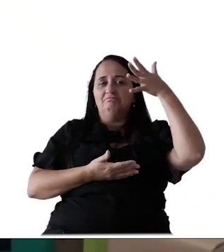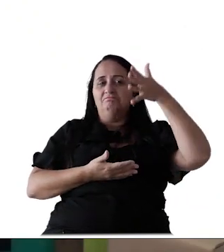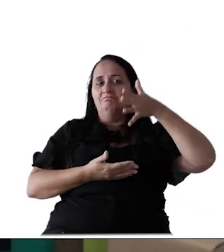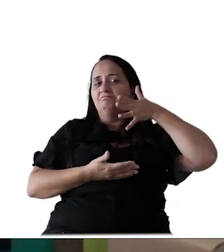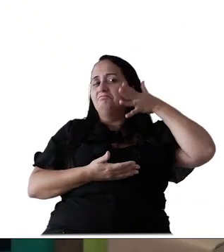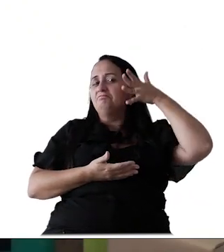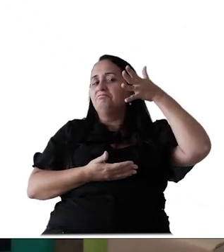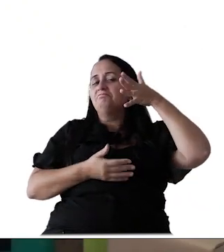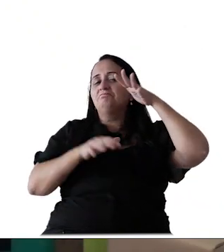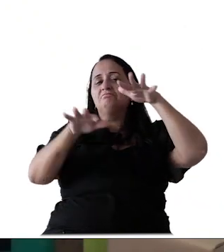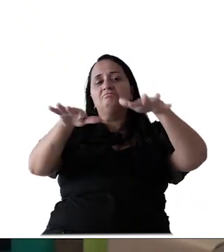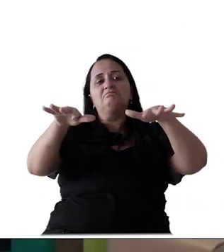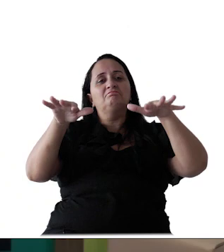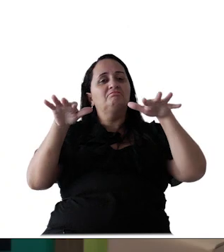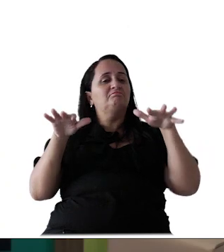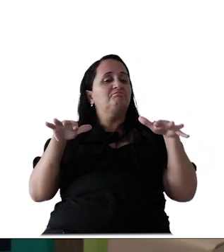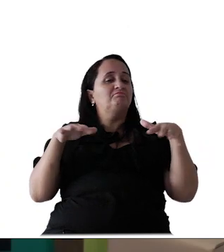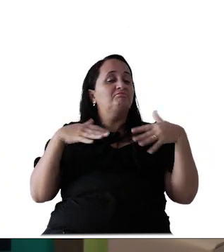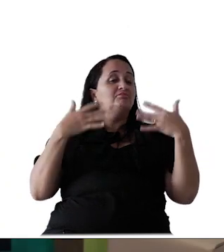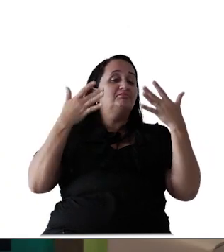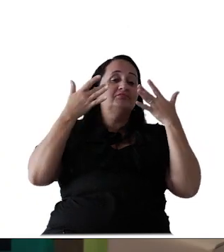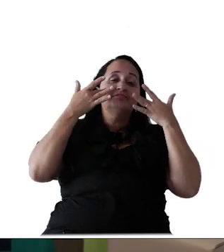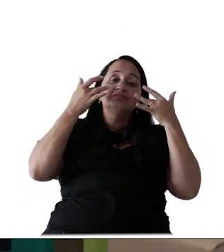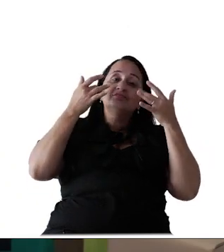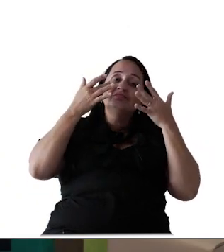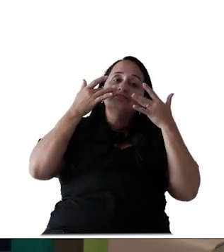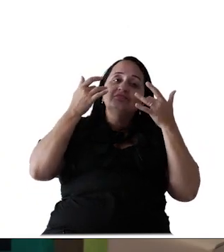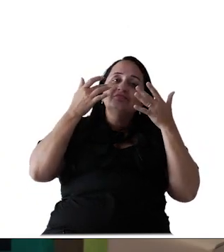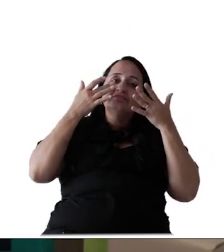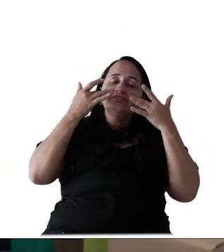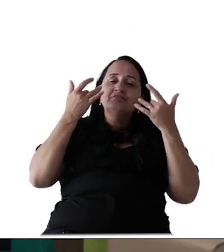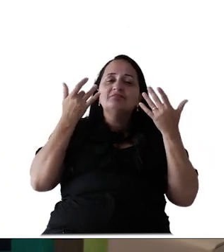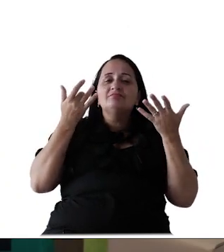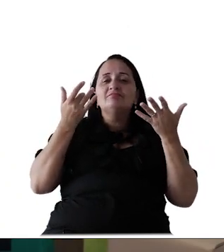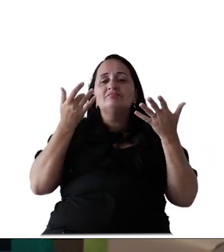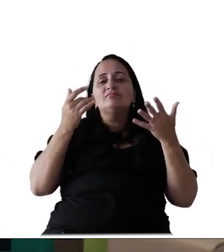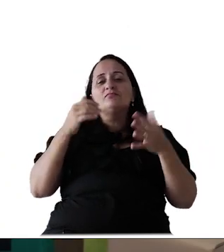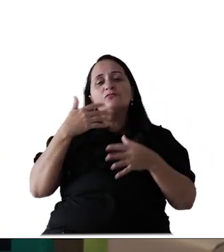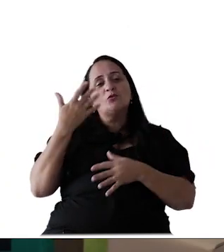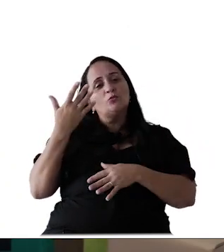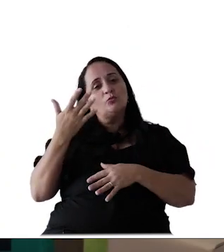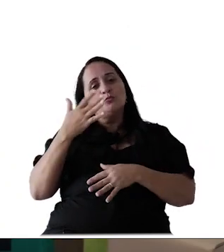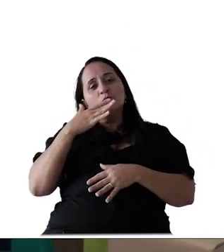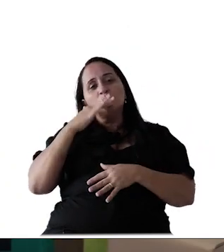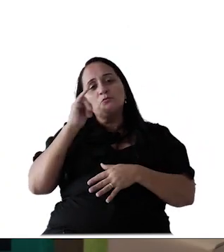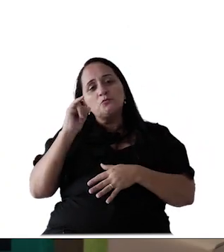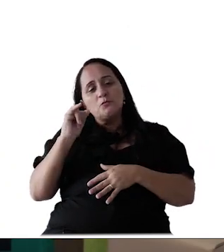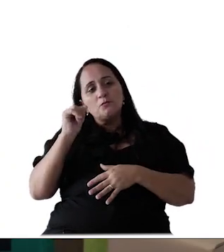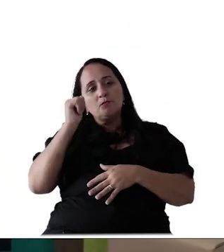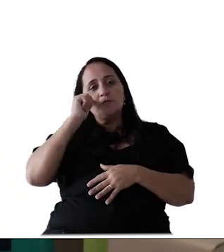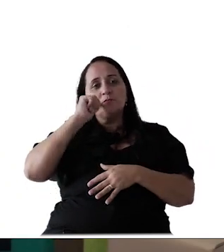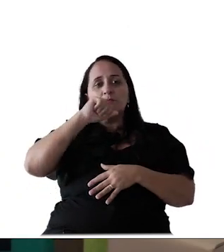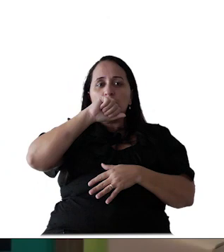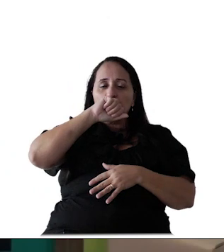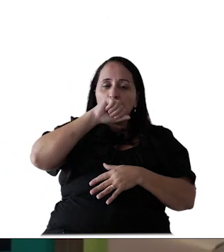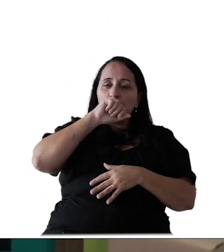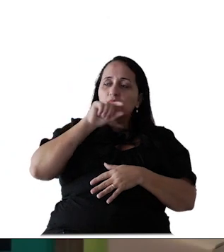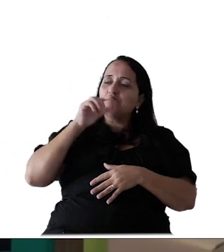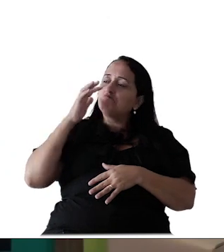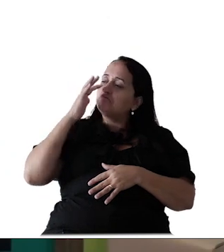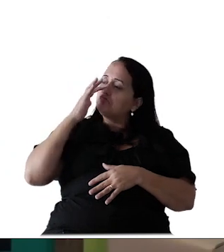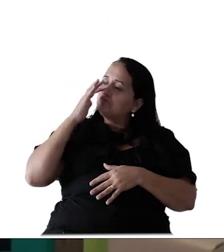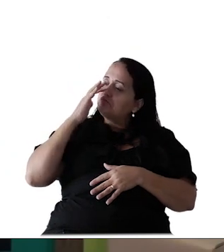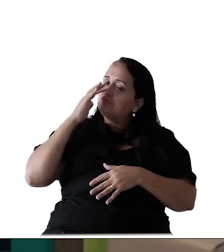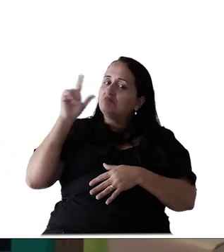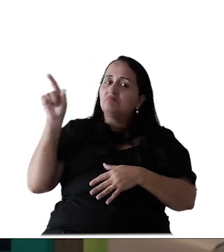uma plateia de um teatro, uma plateia que são os pais numa determinada reunião, são os